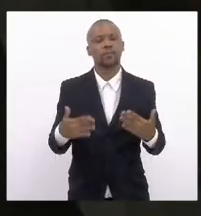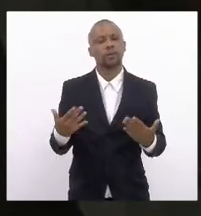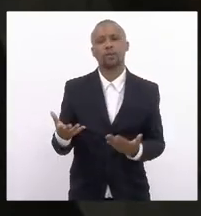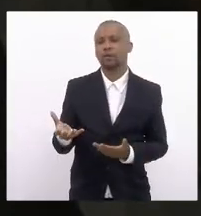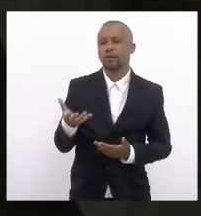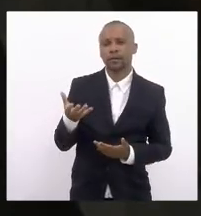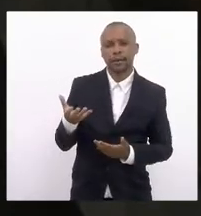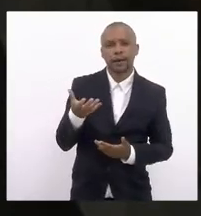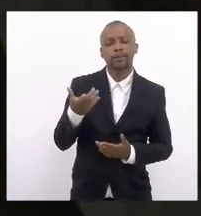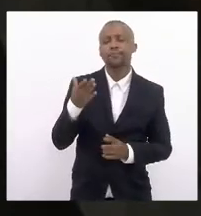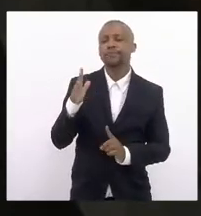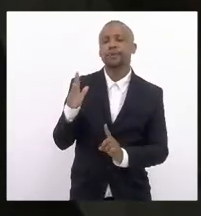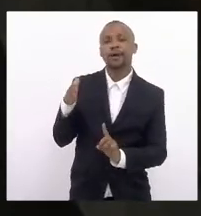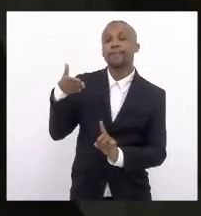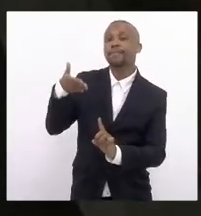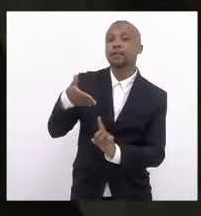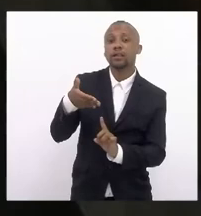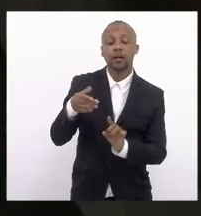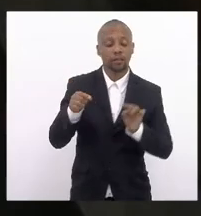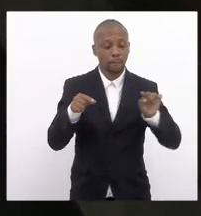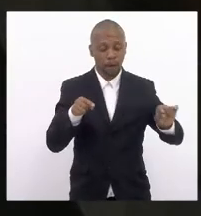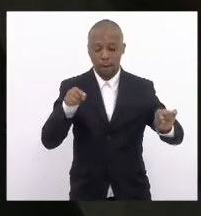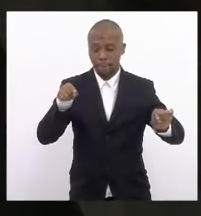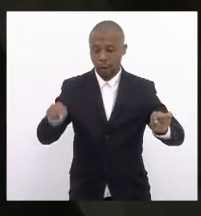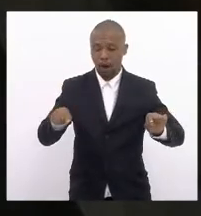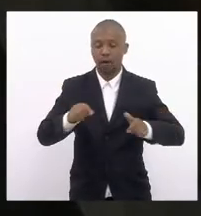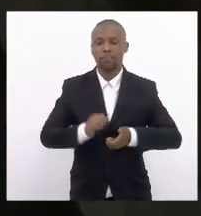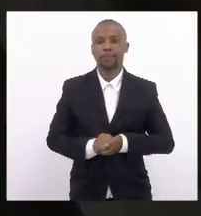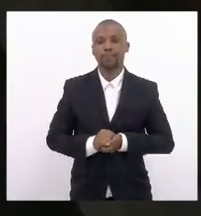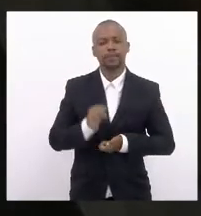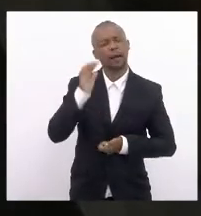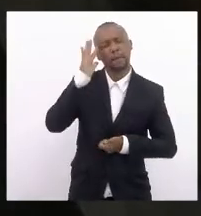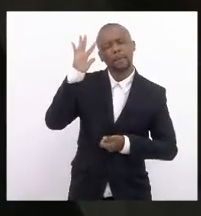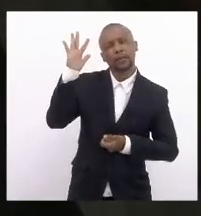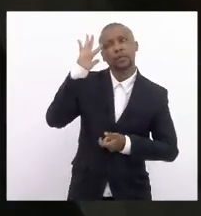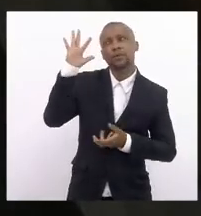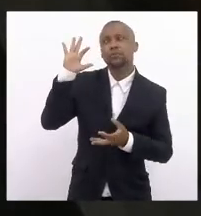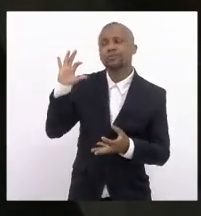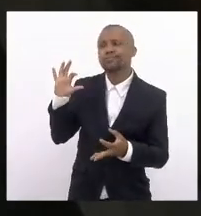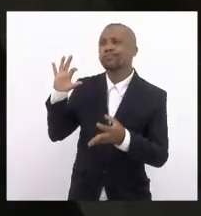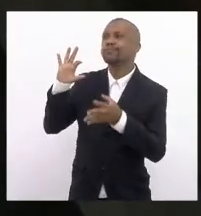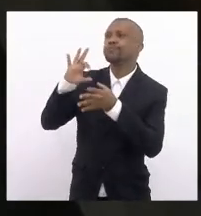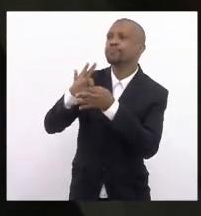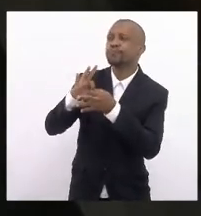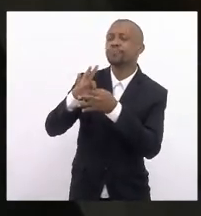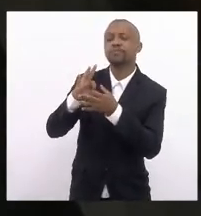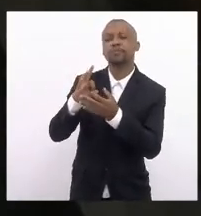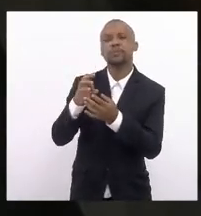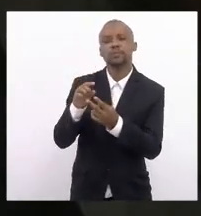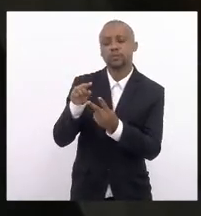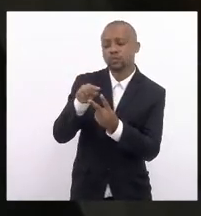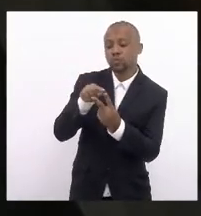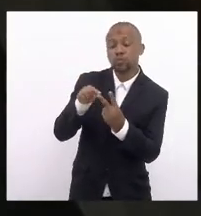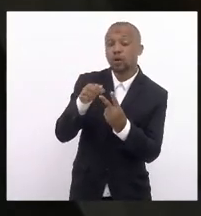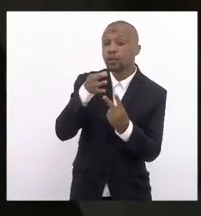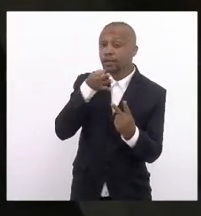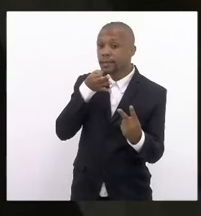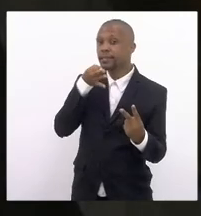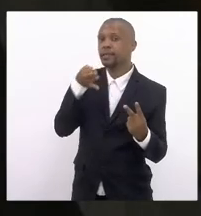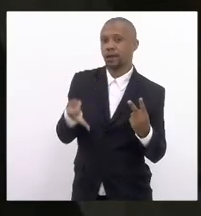me referir a eles pensando em dois